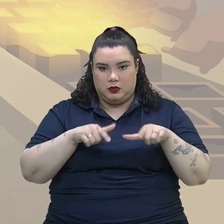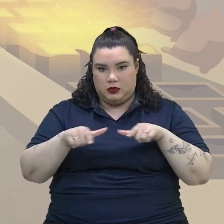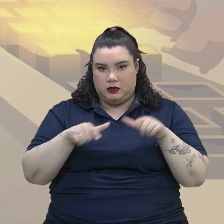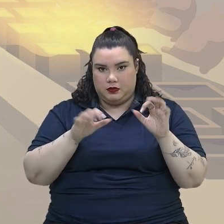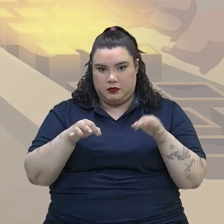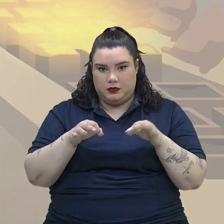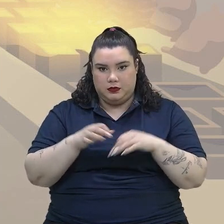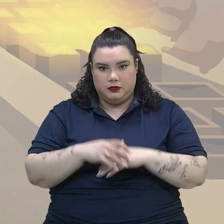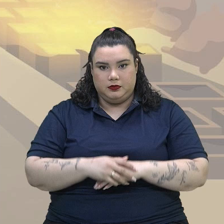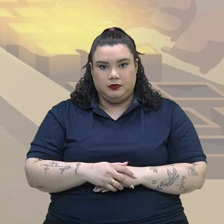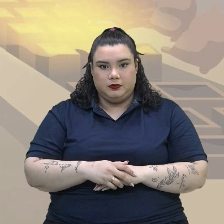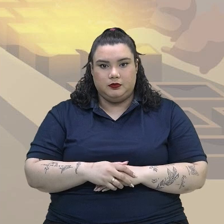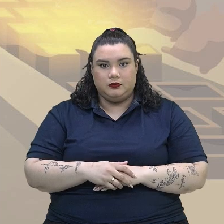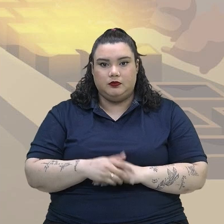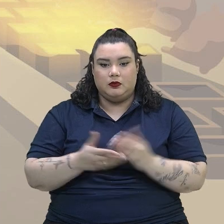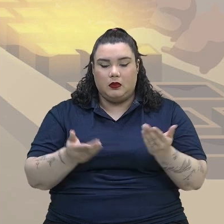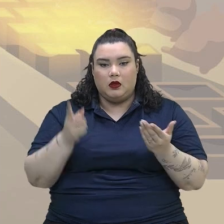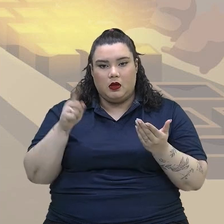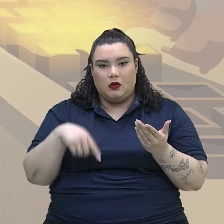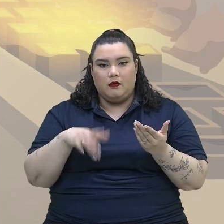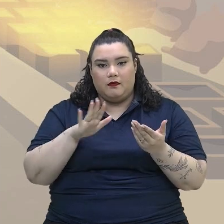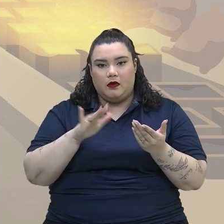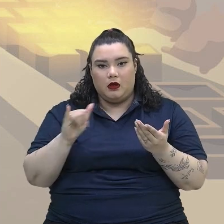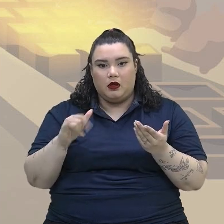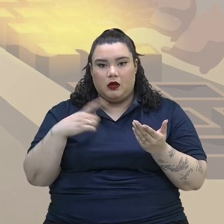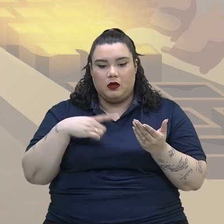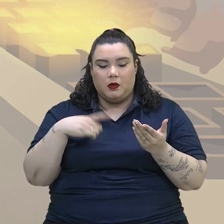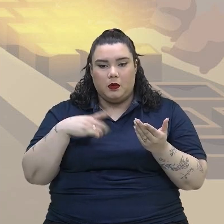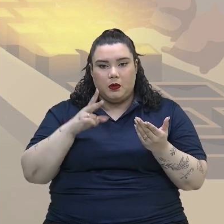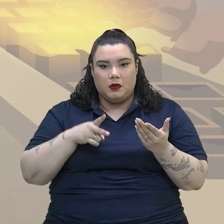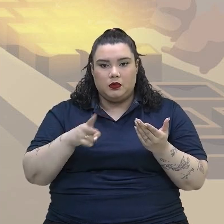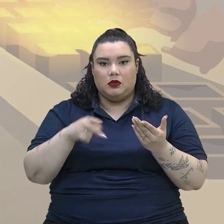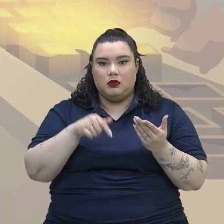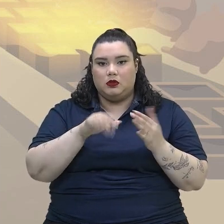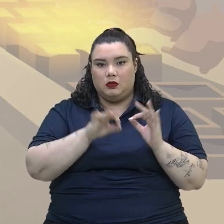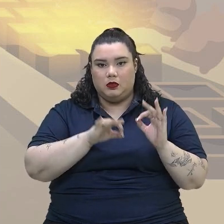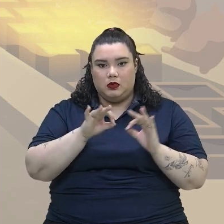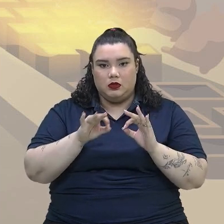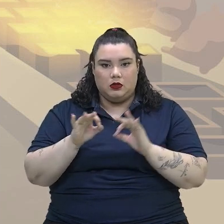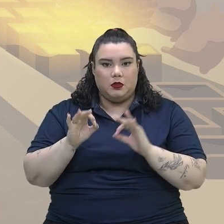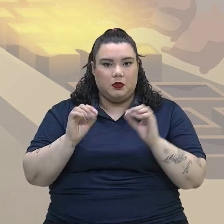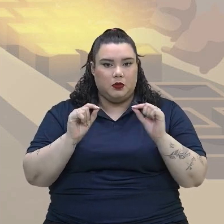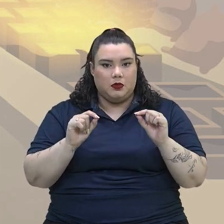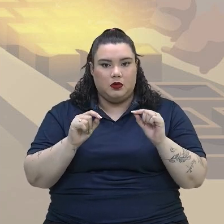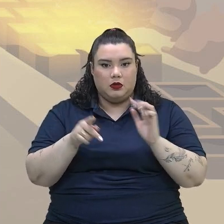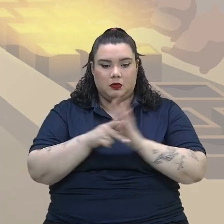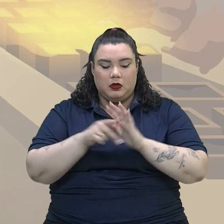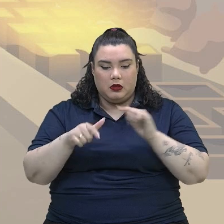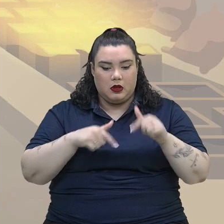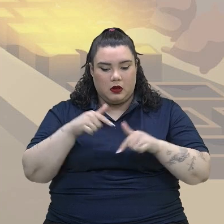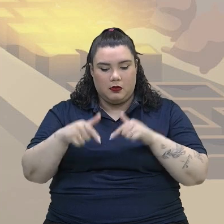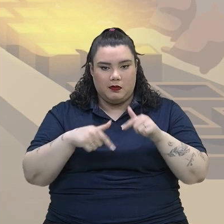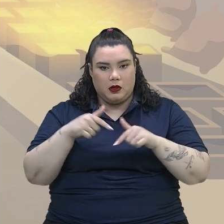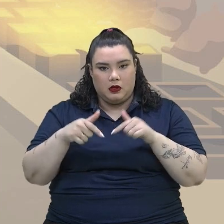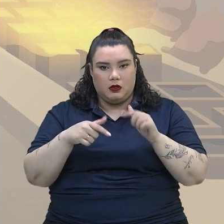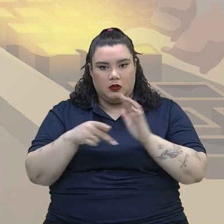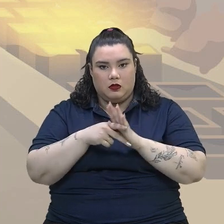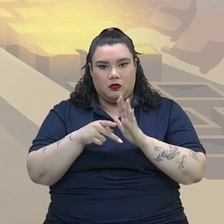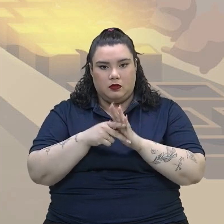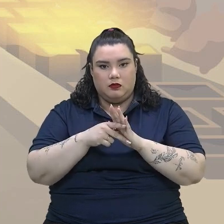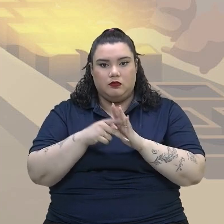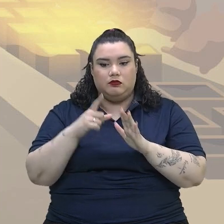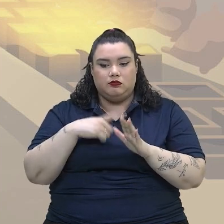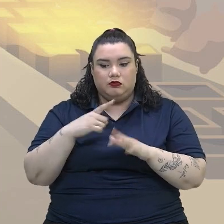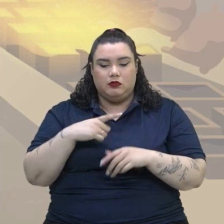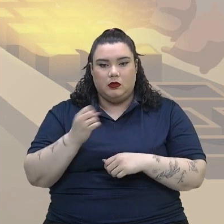né? Enquanto ser que vai continuar esse processo de trabalho, de exploração, aí da mais-valia,